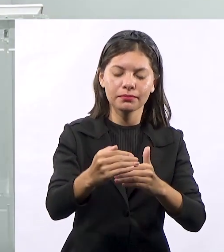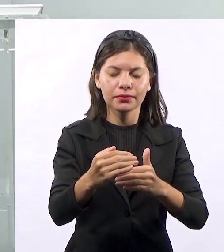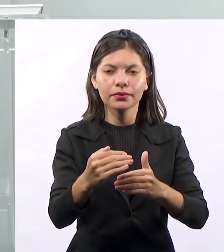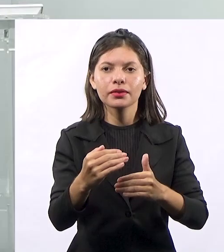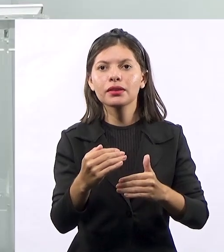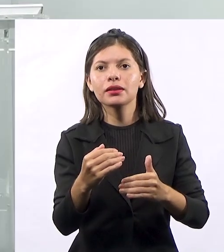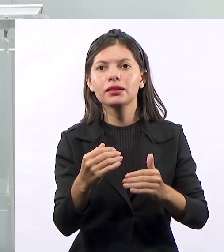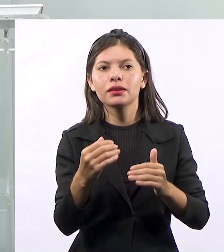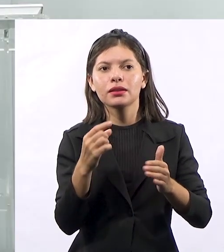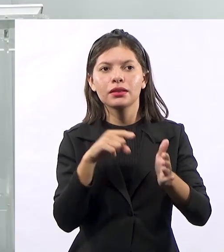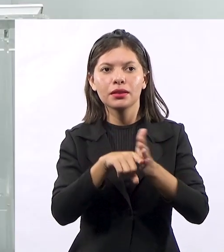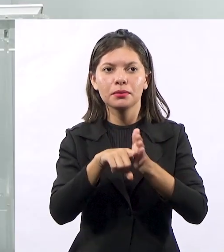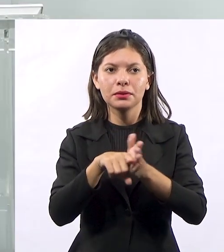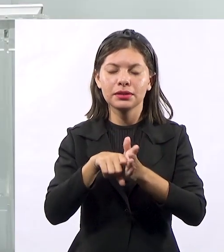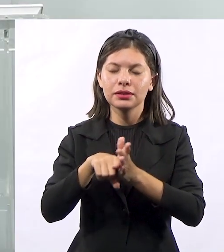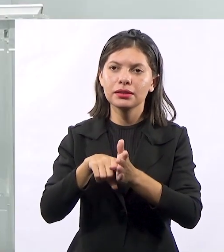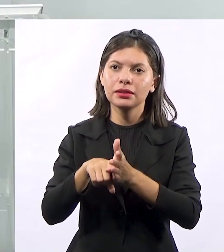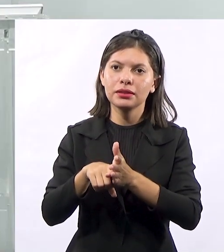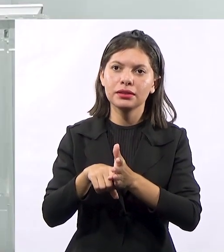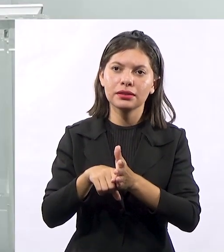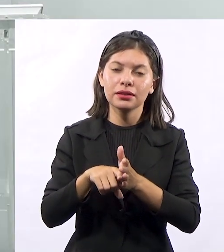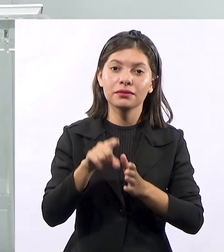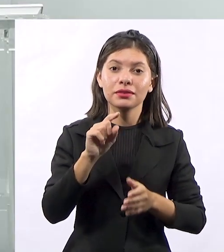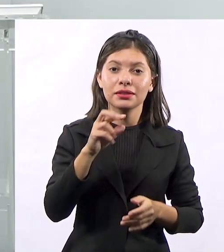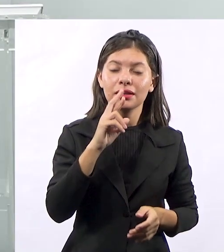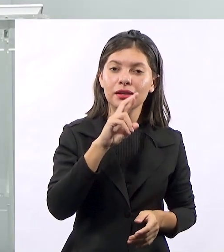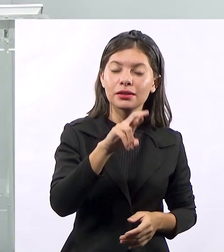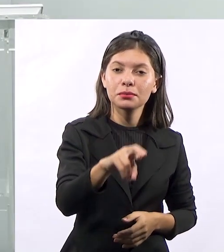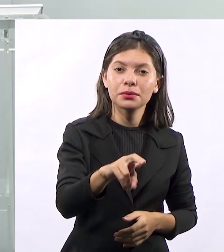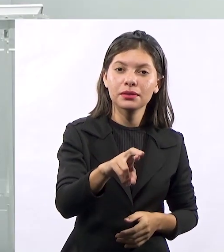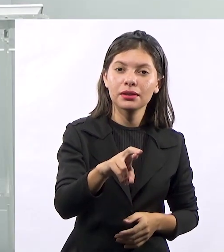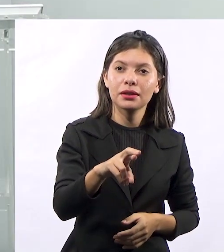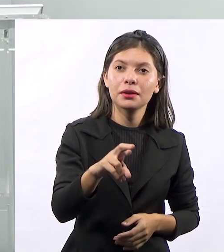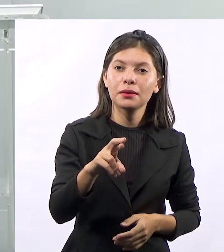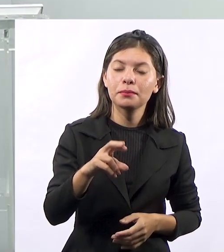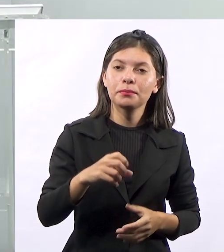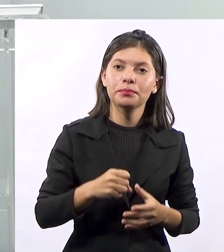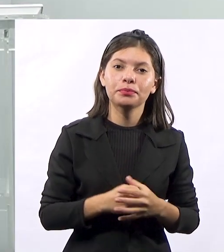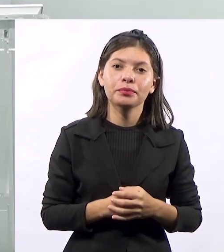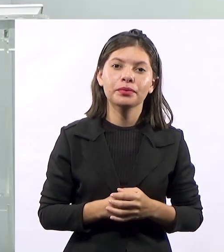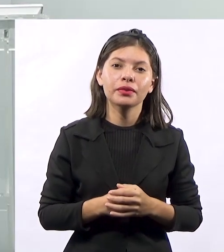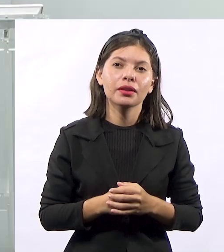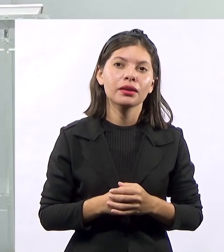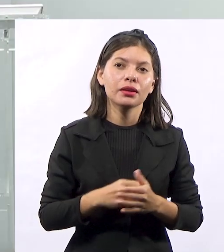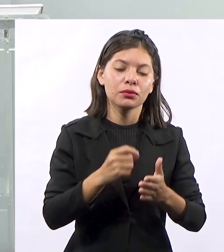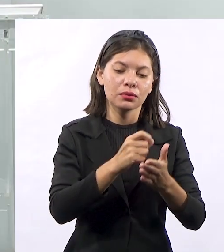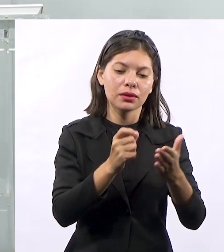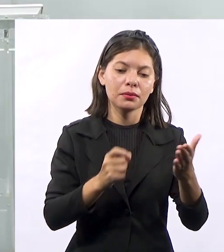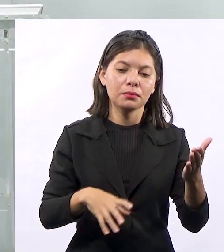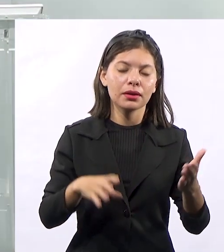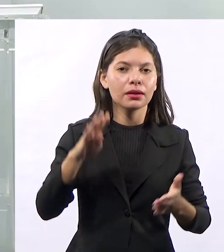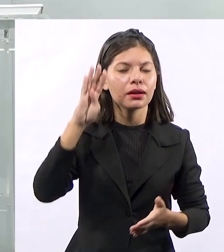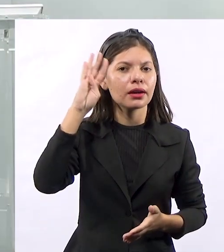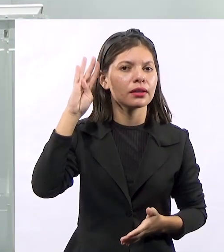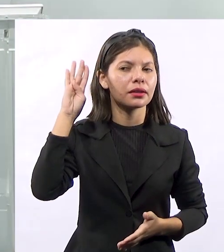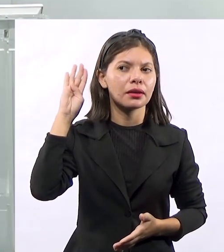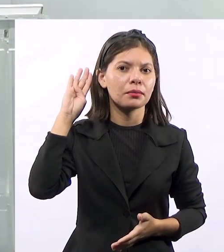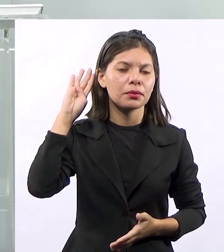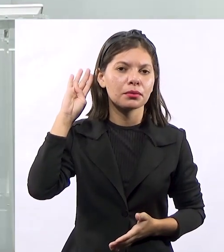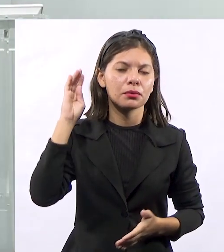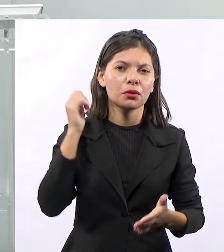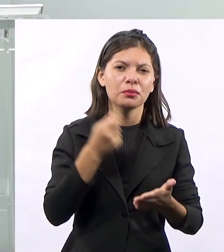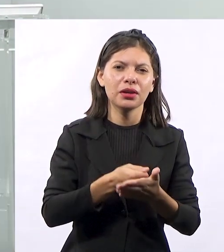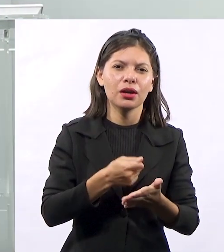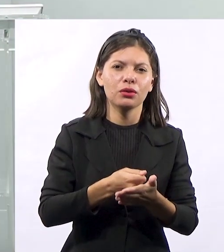o cerne, o desenrolar da pesquisa vai acontecer para que você possa responder a essa